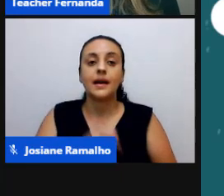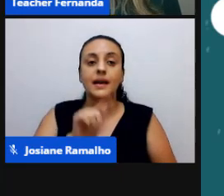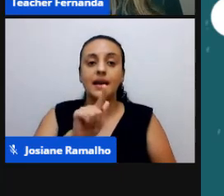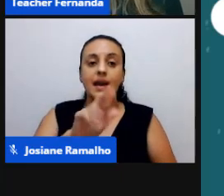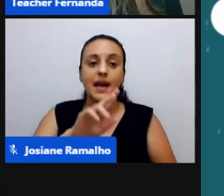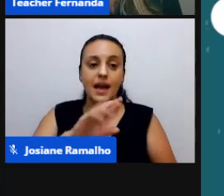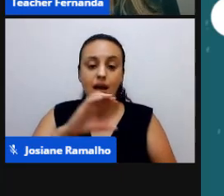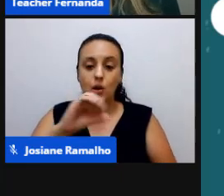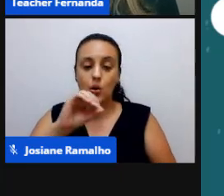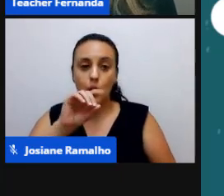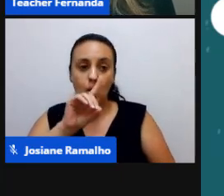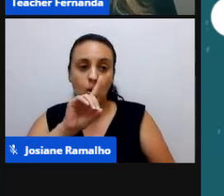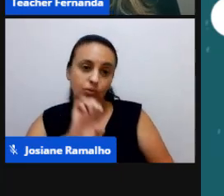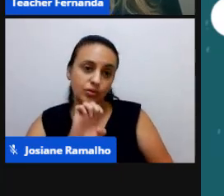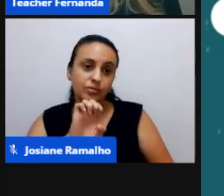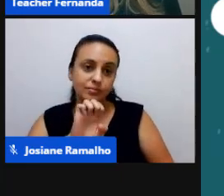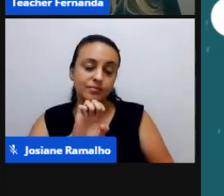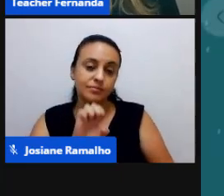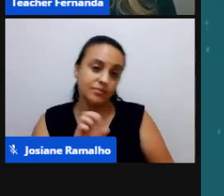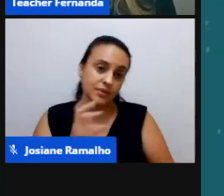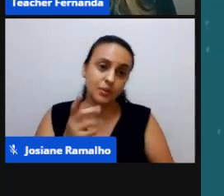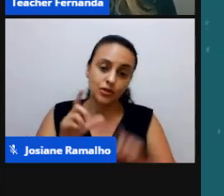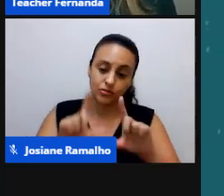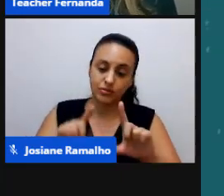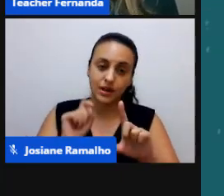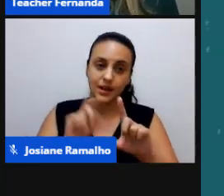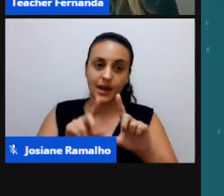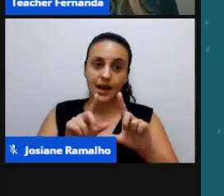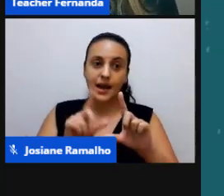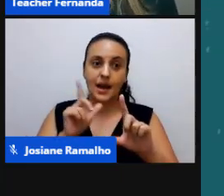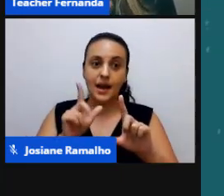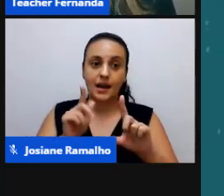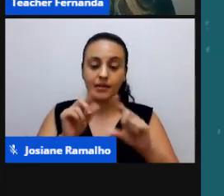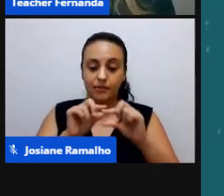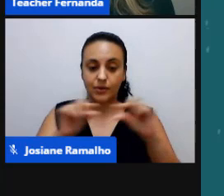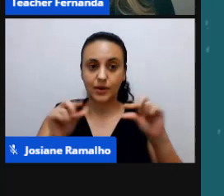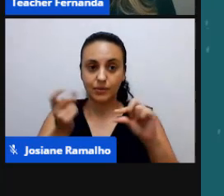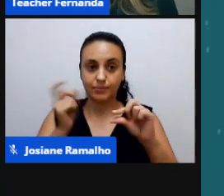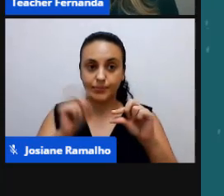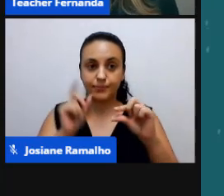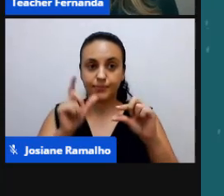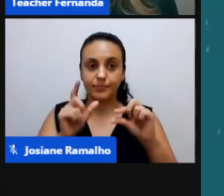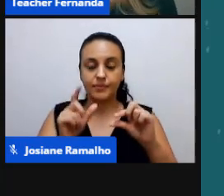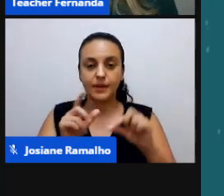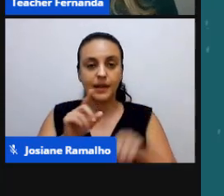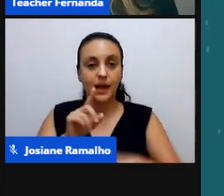você vai inserir o link que você quer utilizar e ele já vai criar na hora o seu QR Code.